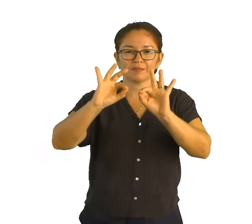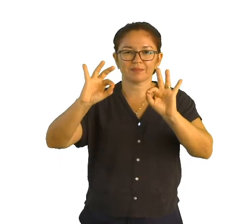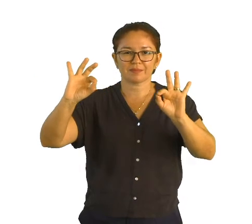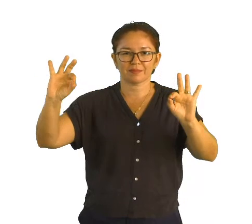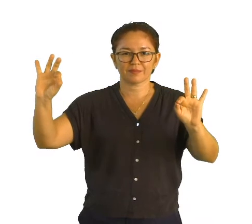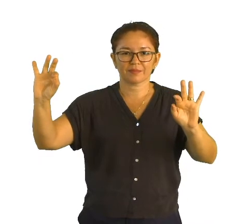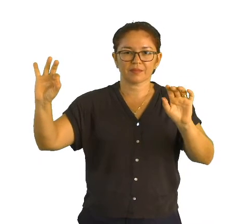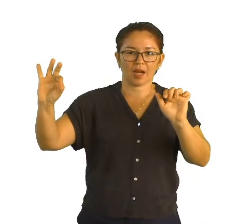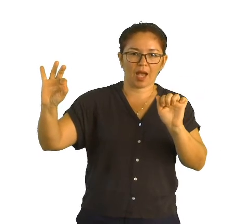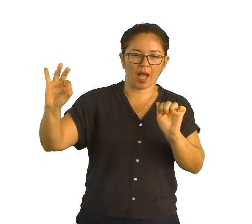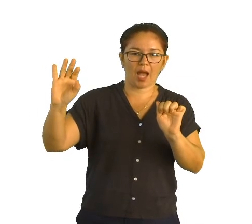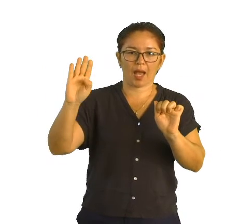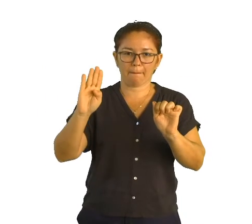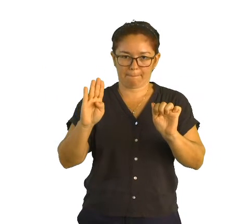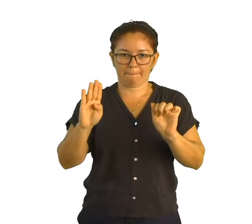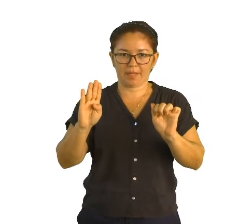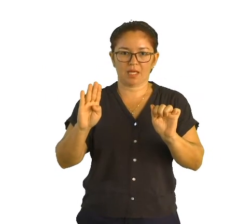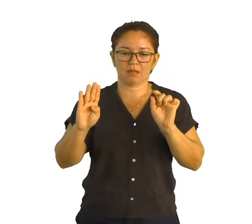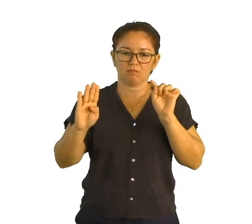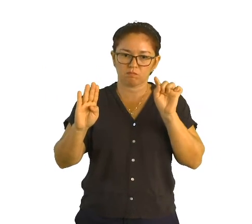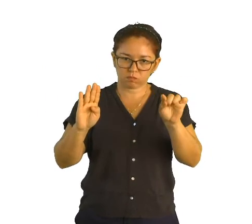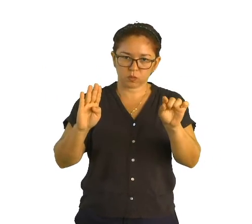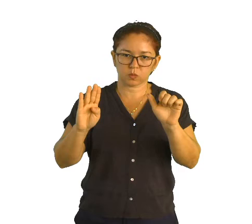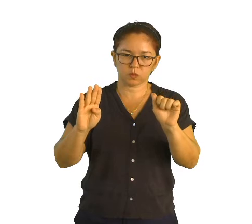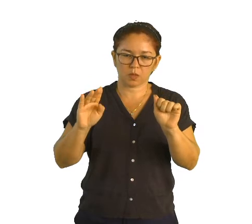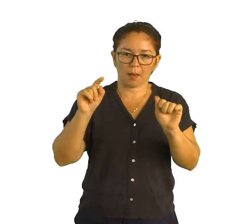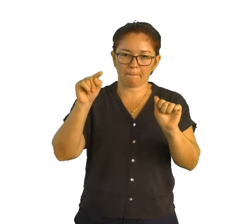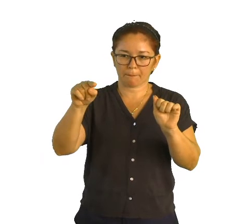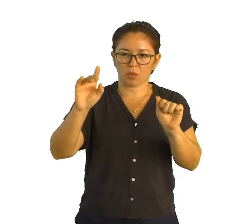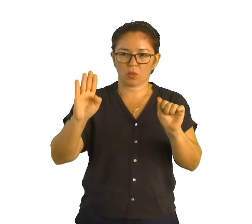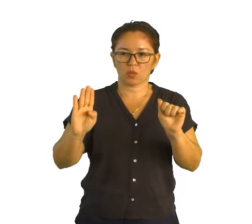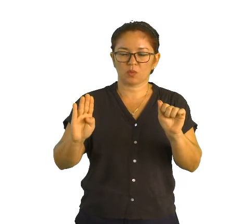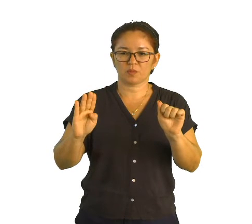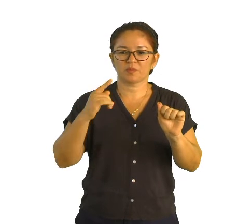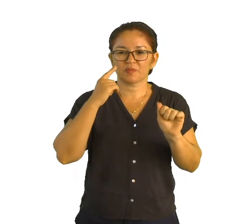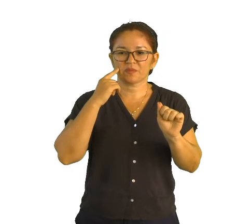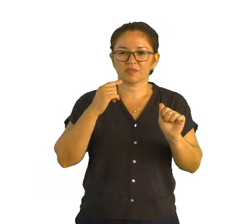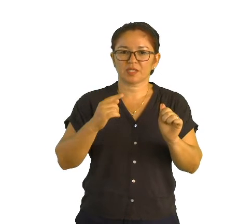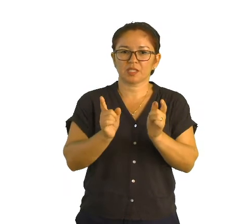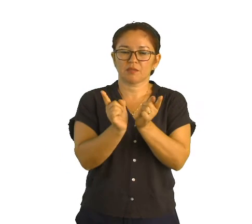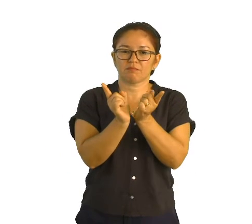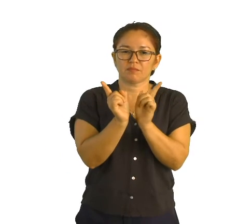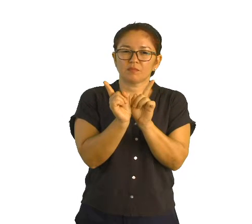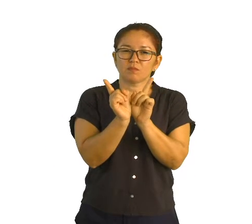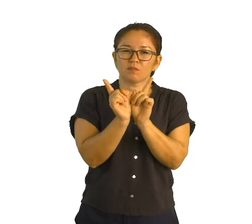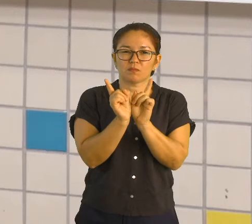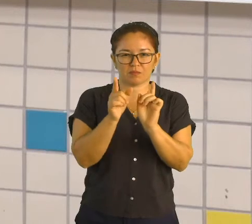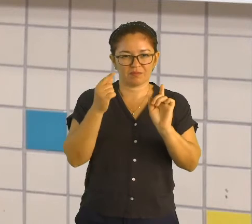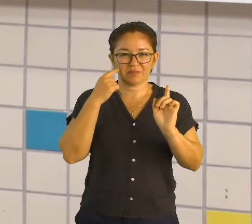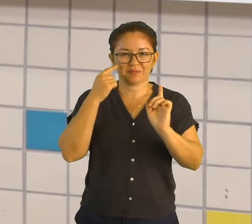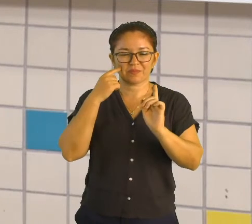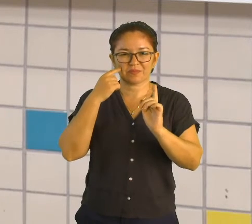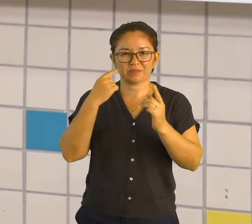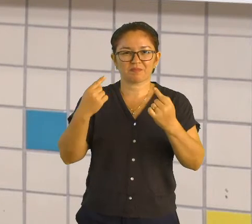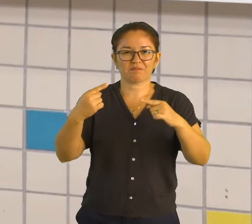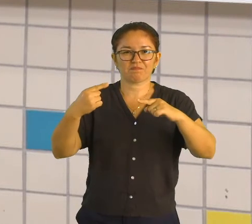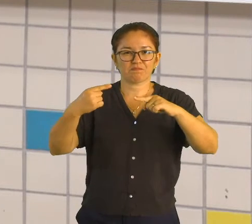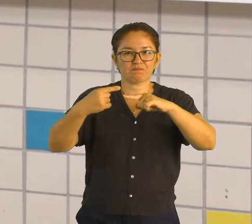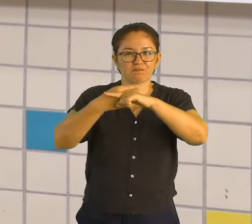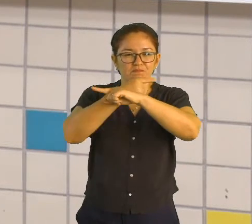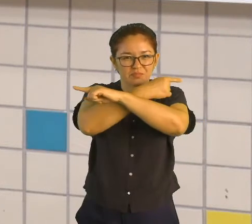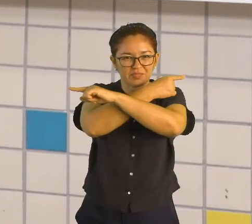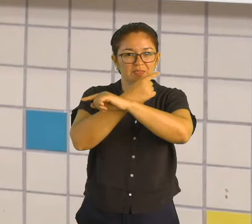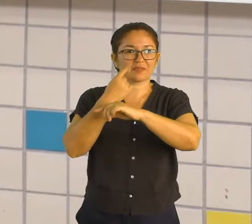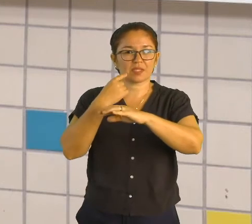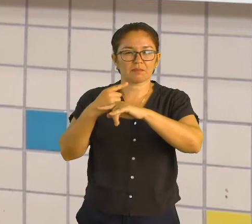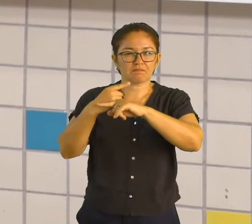percebe que nessa reta nós colocamos setinha de um lado e de outro para representar que não tem início e nem